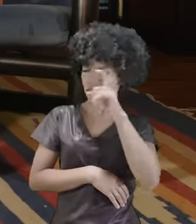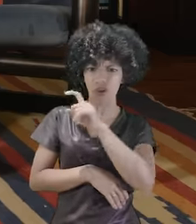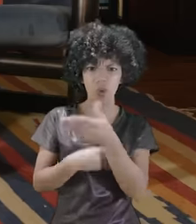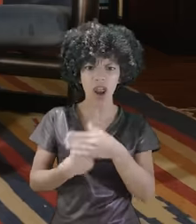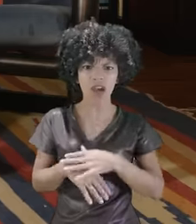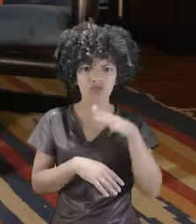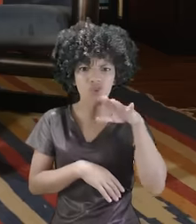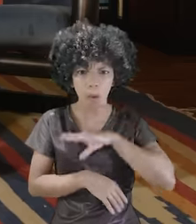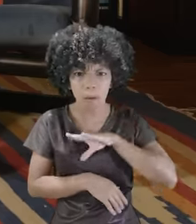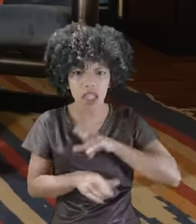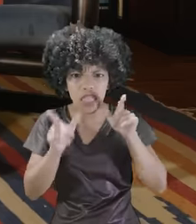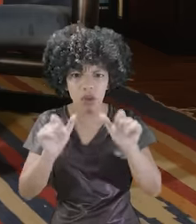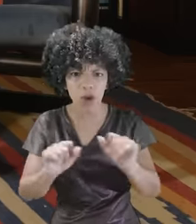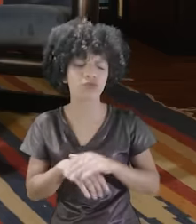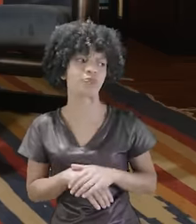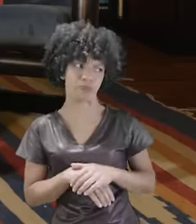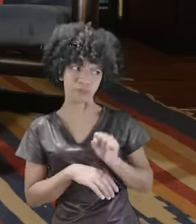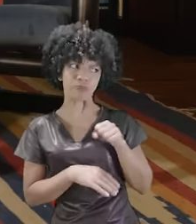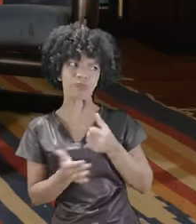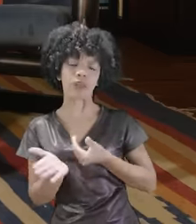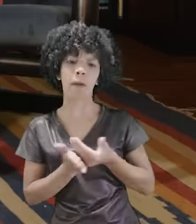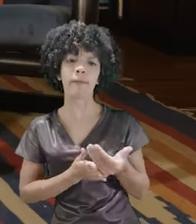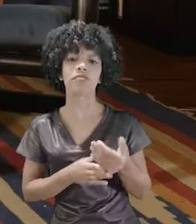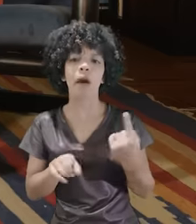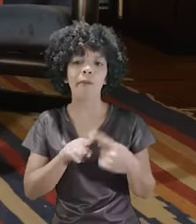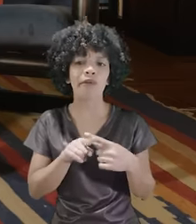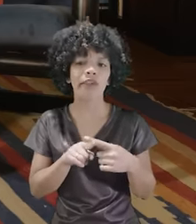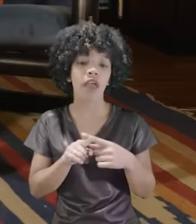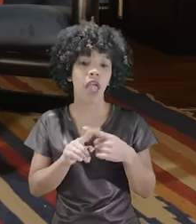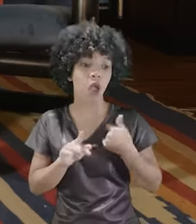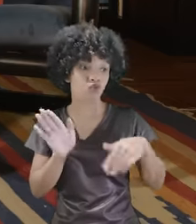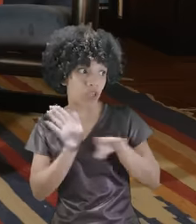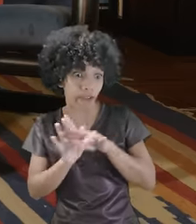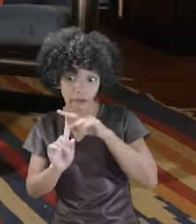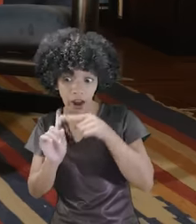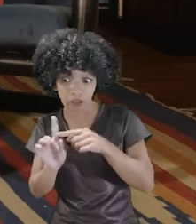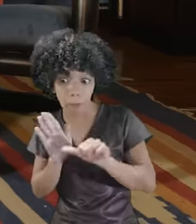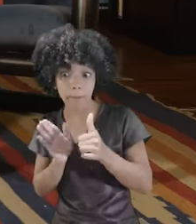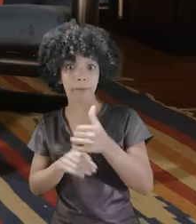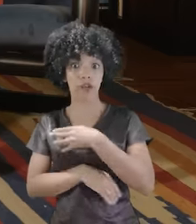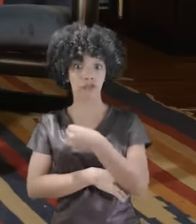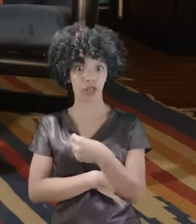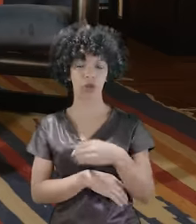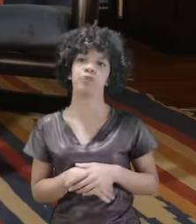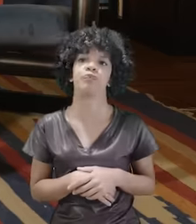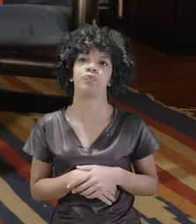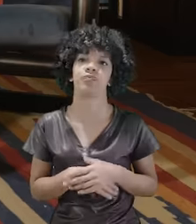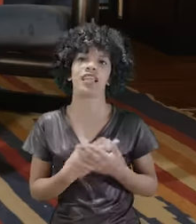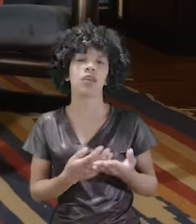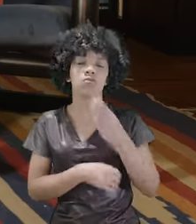você acha com português no começo foi muito porque ele não sabia eu cheguei grávida com meu primeiro filho eu